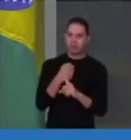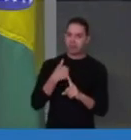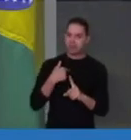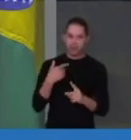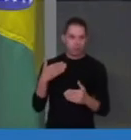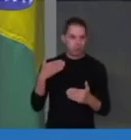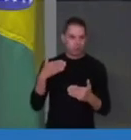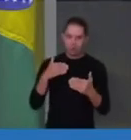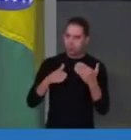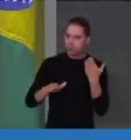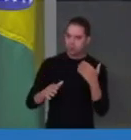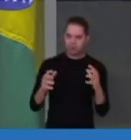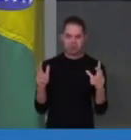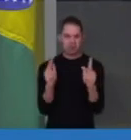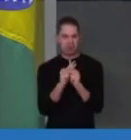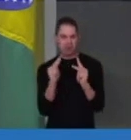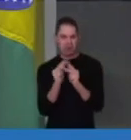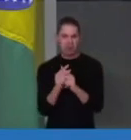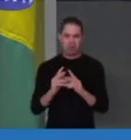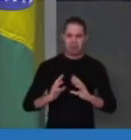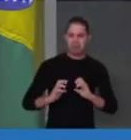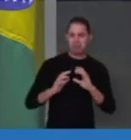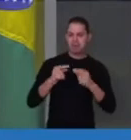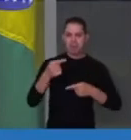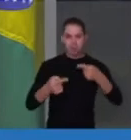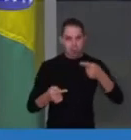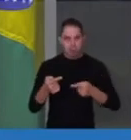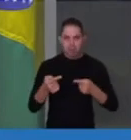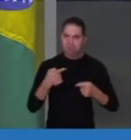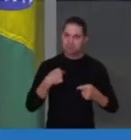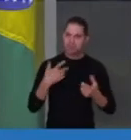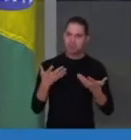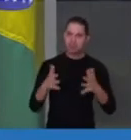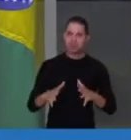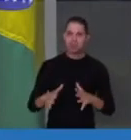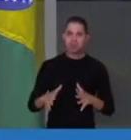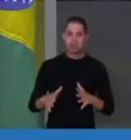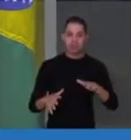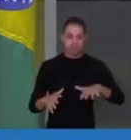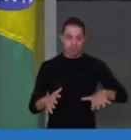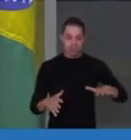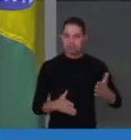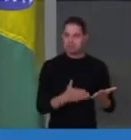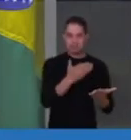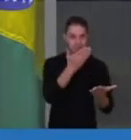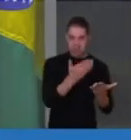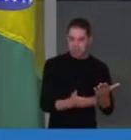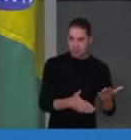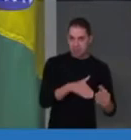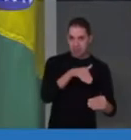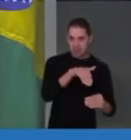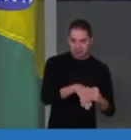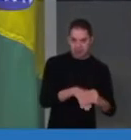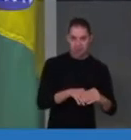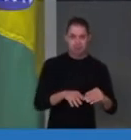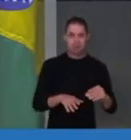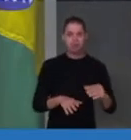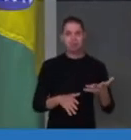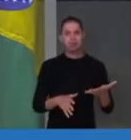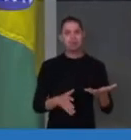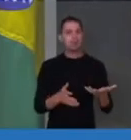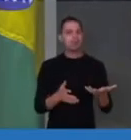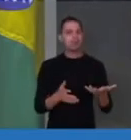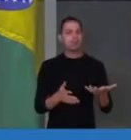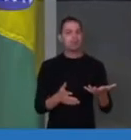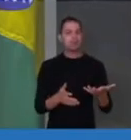política. Eu não defendo que o lado que perca a eleição saia por aí